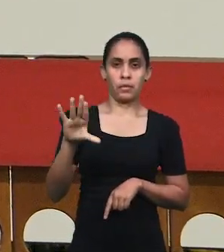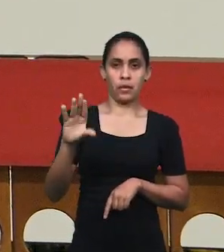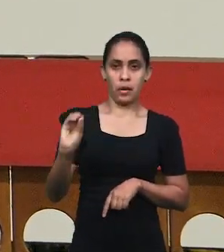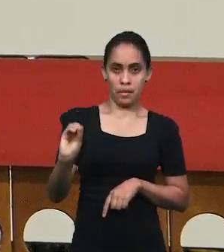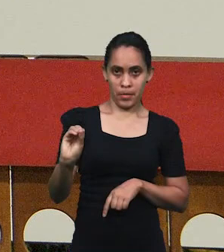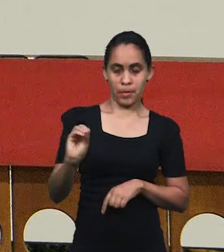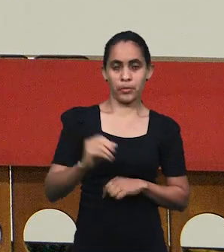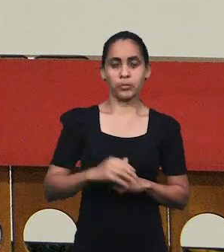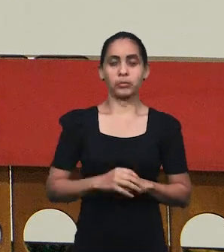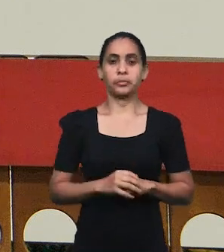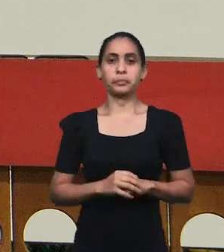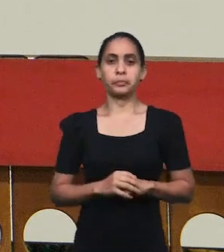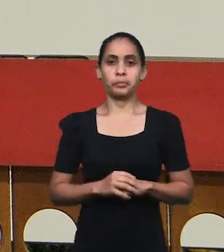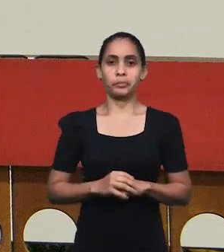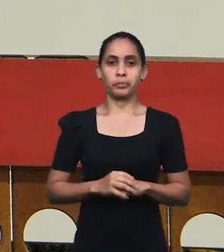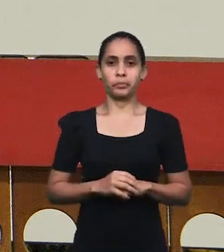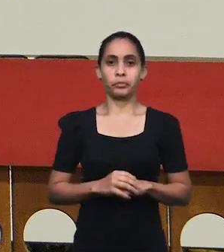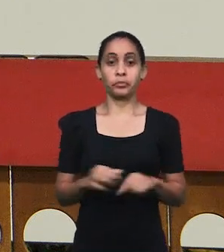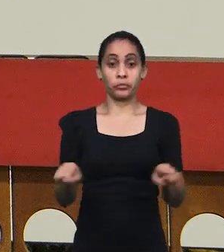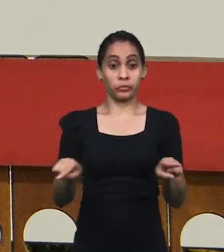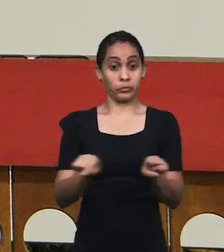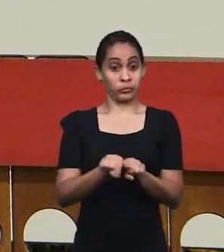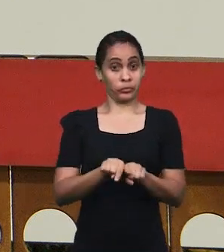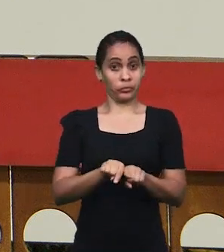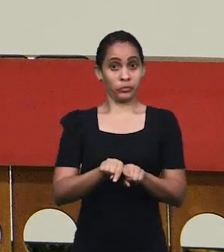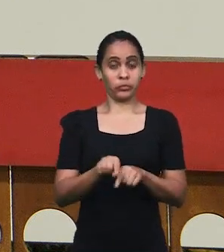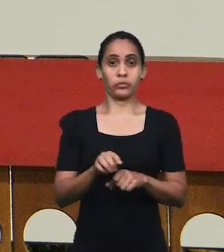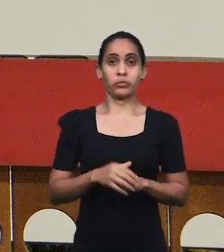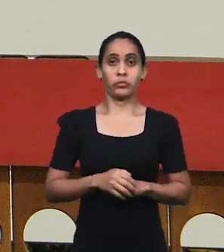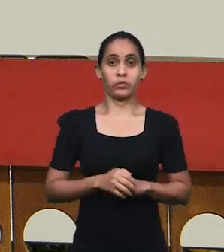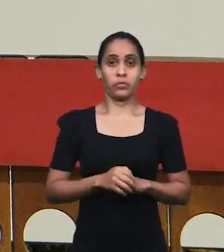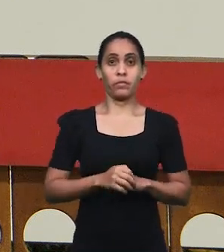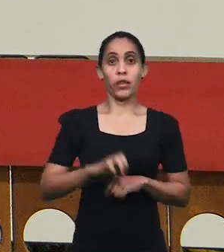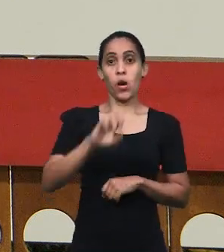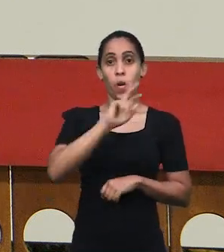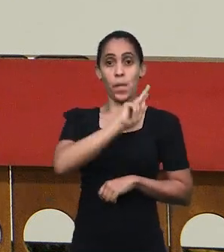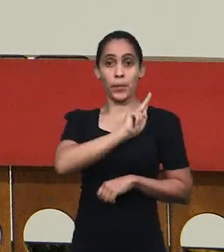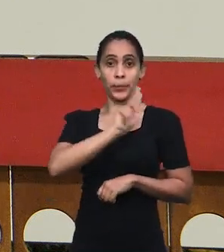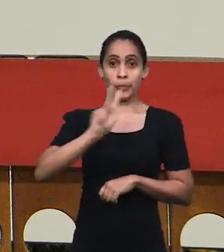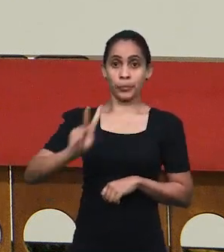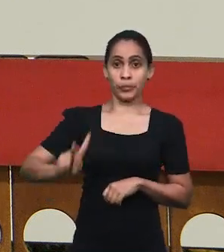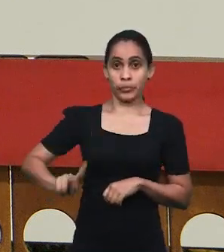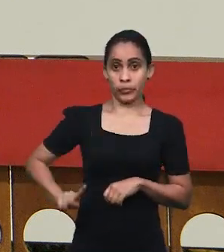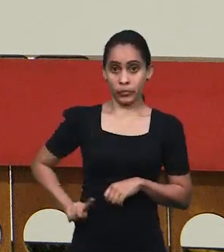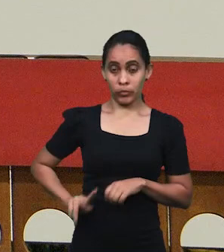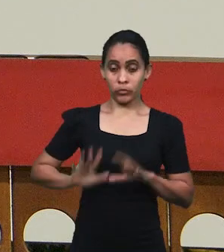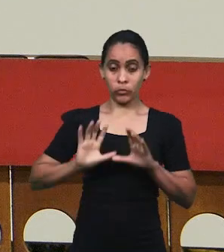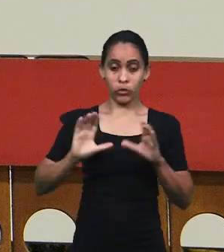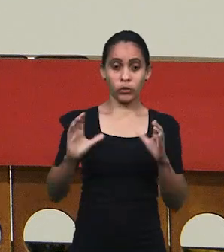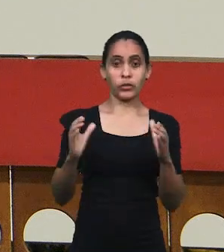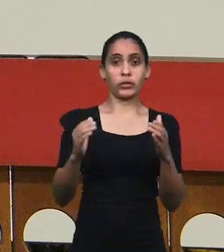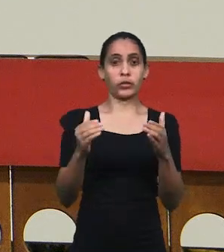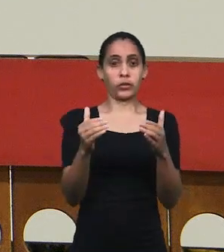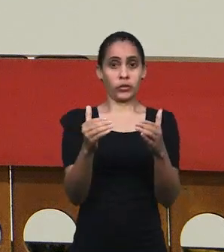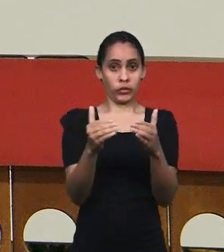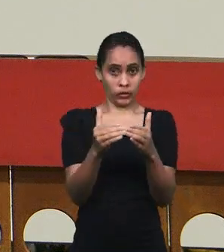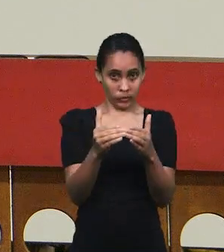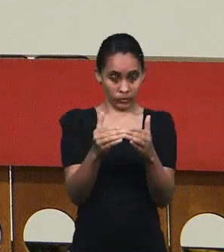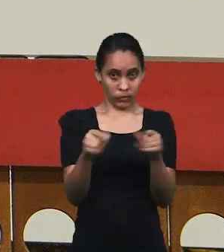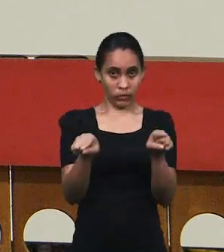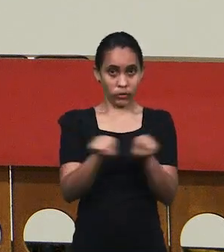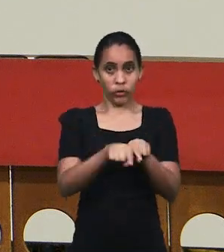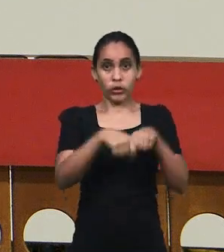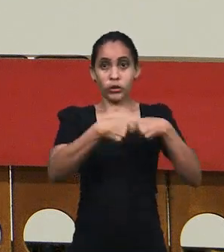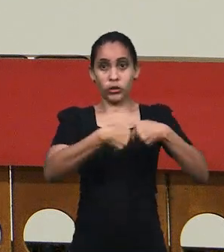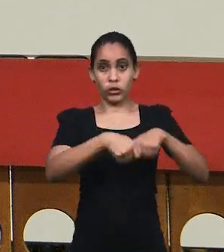amigos, e queremos registrar a presença do comandante-geral da